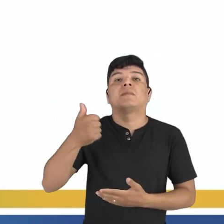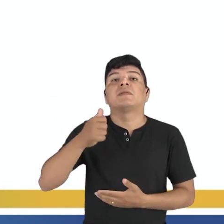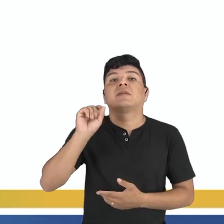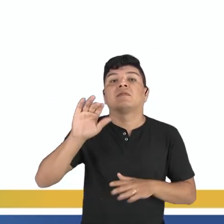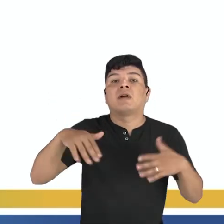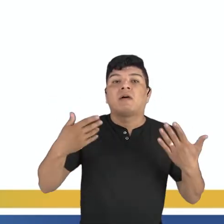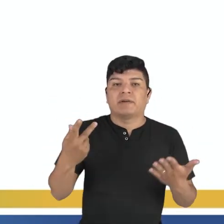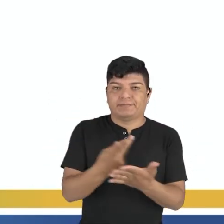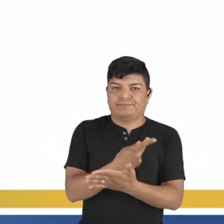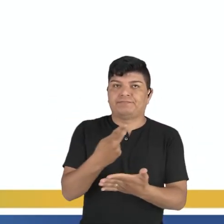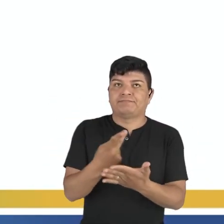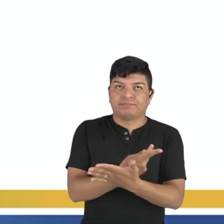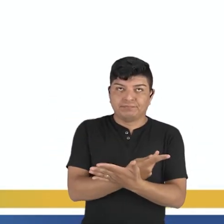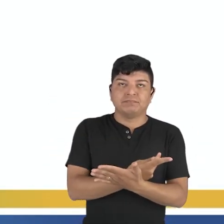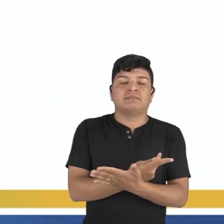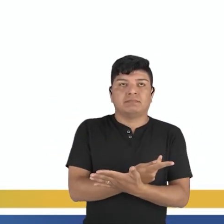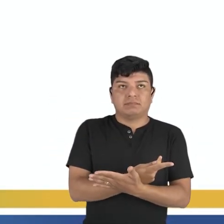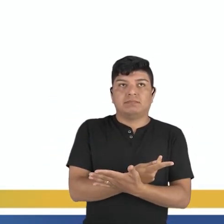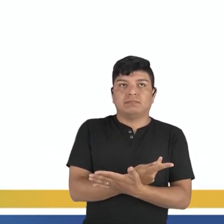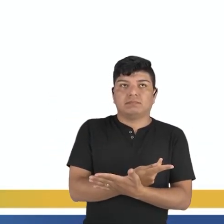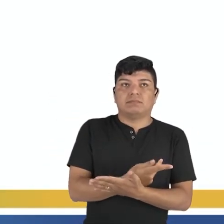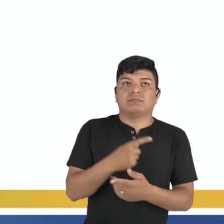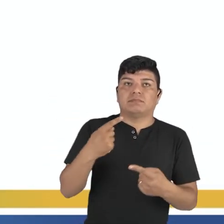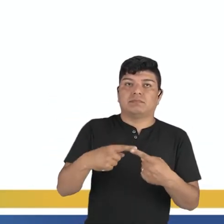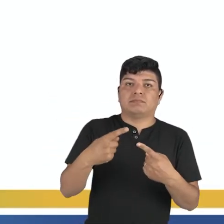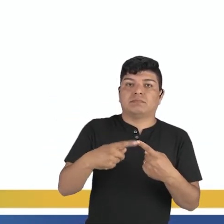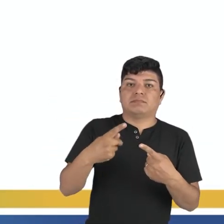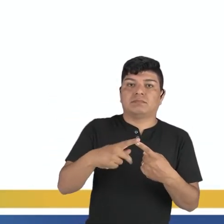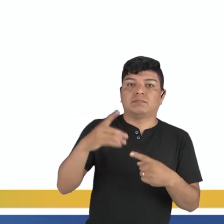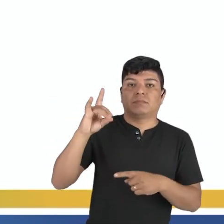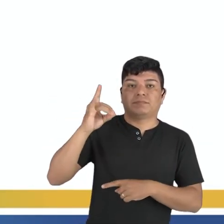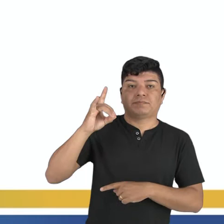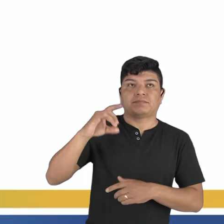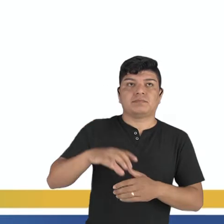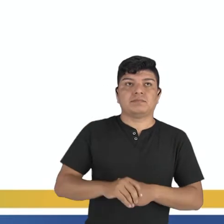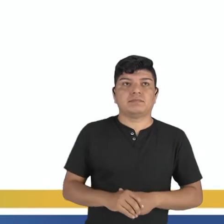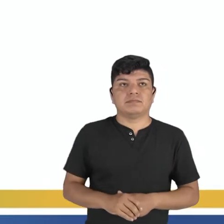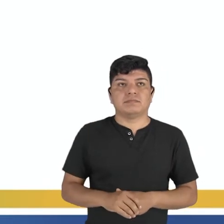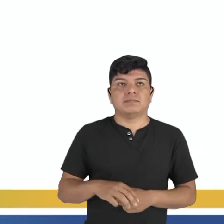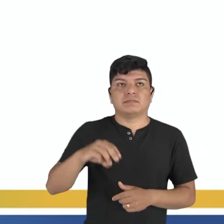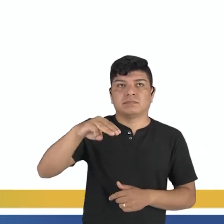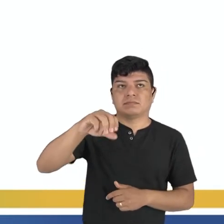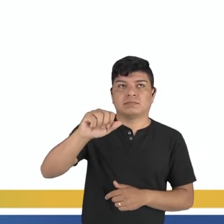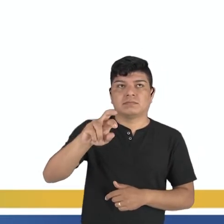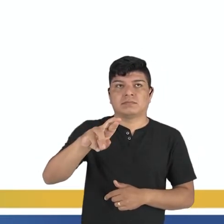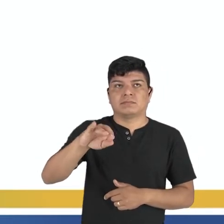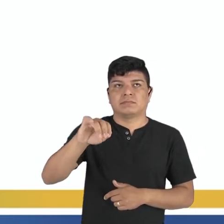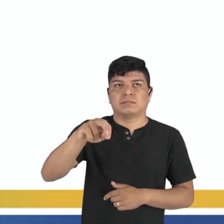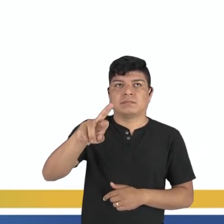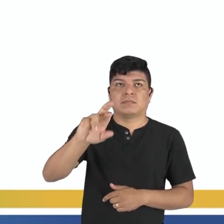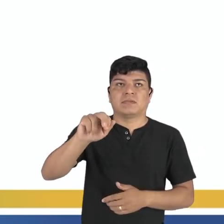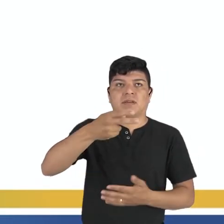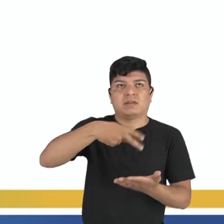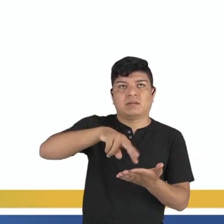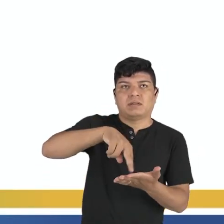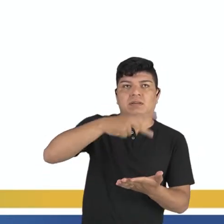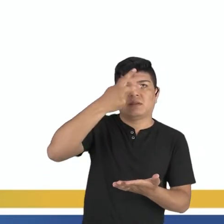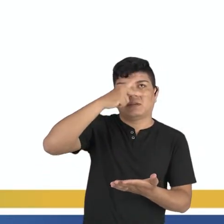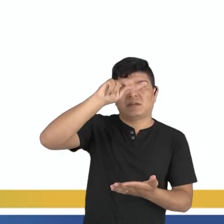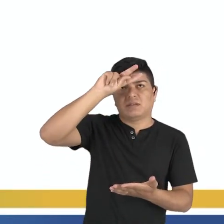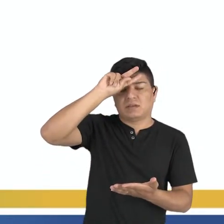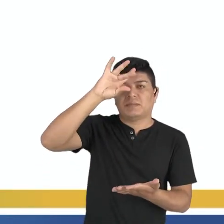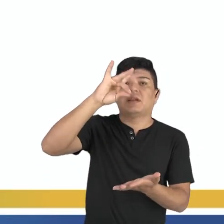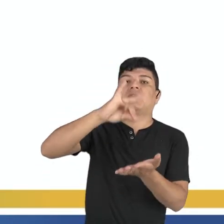Falso, né? Locro carretera é um prato típico de Bolívia. La marinera é uma dança peruana?